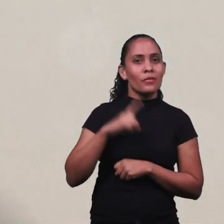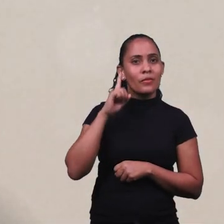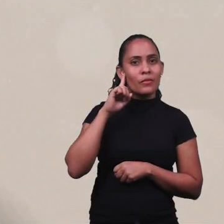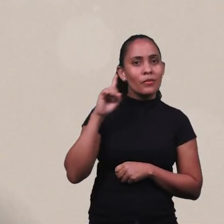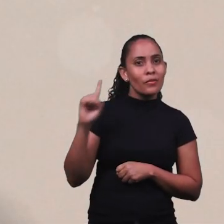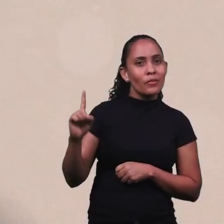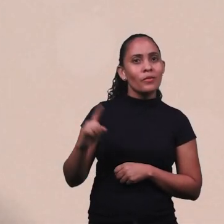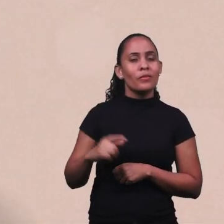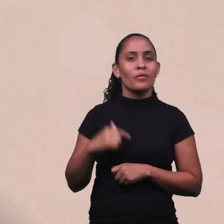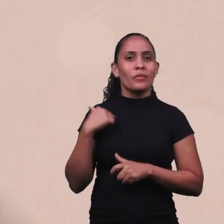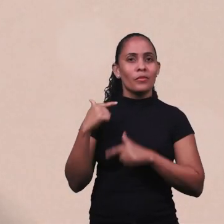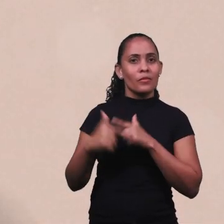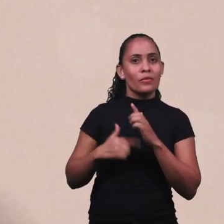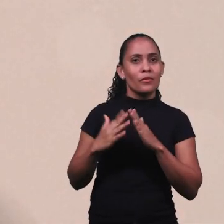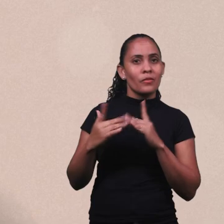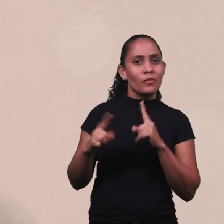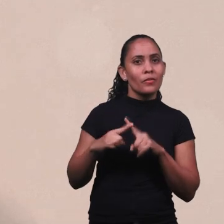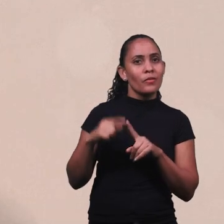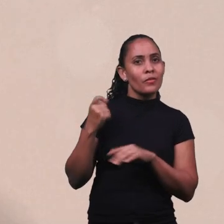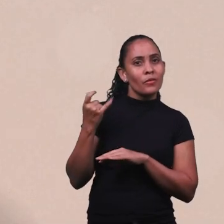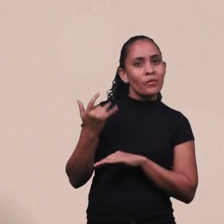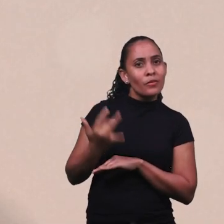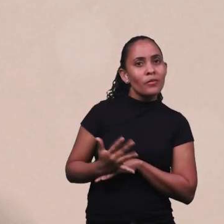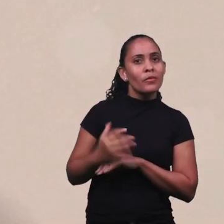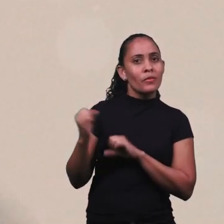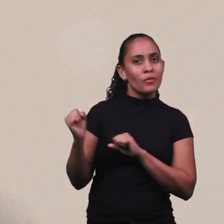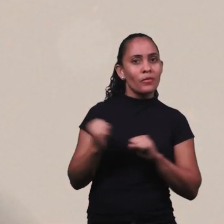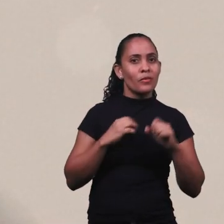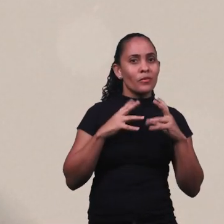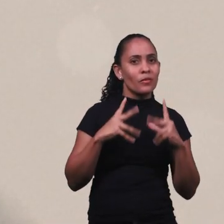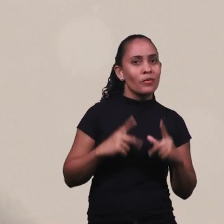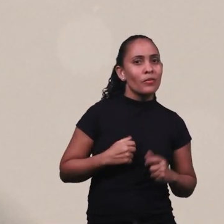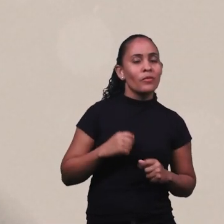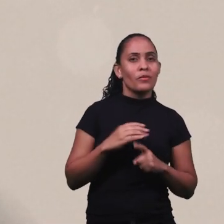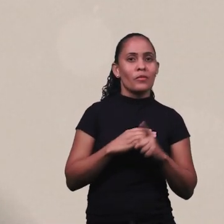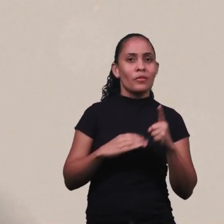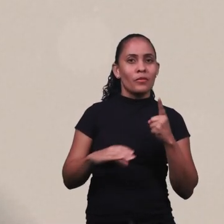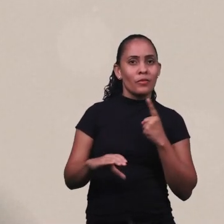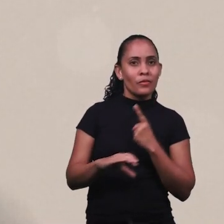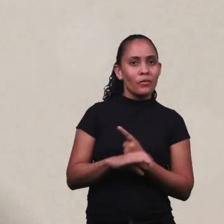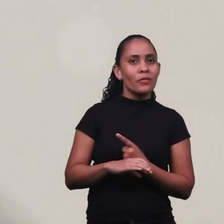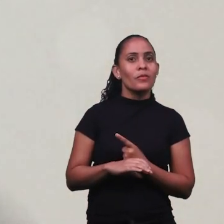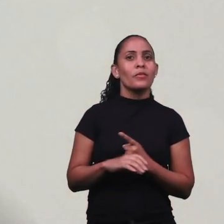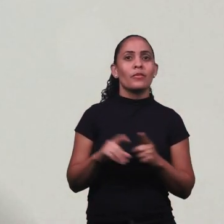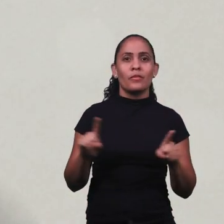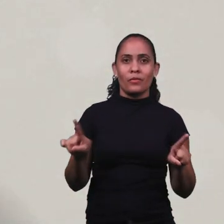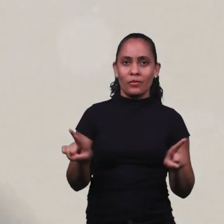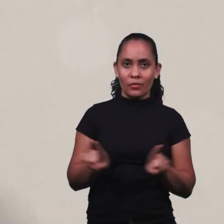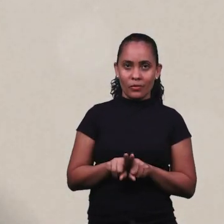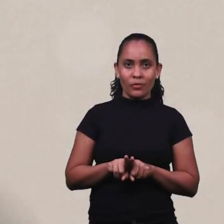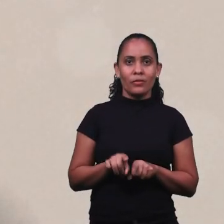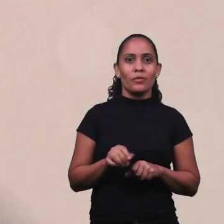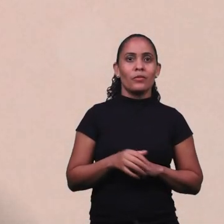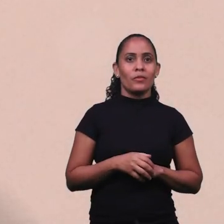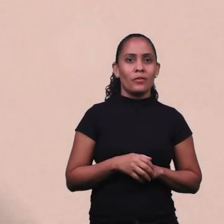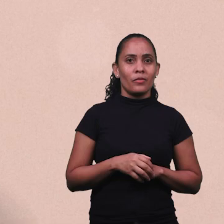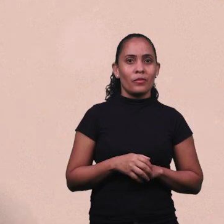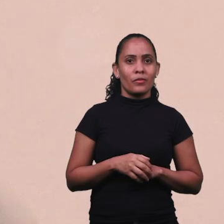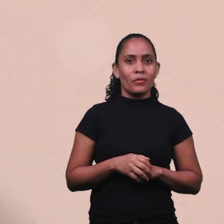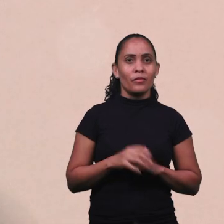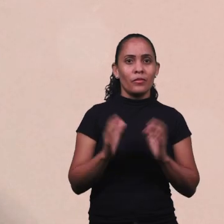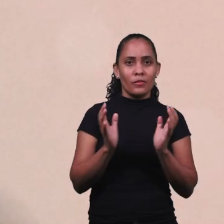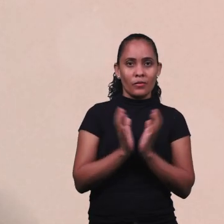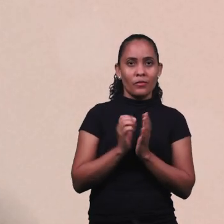no trabalho da igreja, na madrugada, na limpeza, nos cultos. Sou usado nos dons espirituais. Sou responsável do grupo